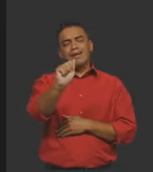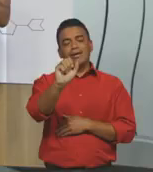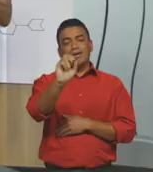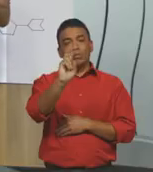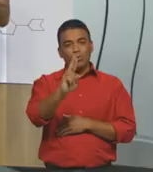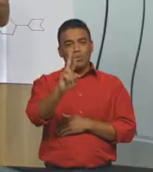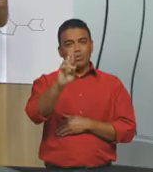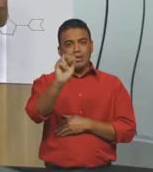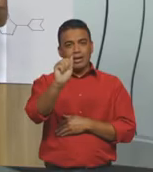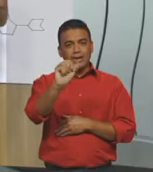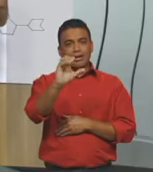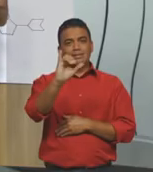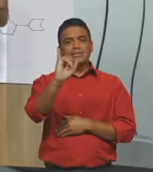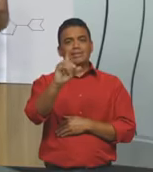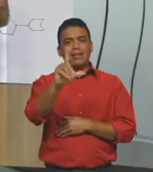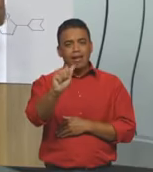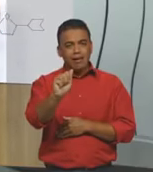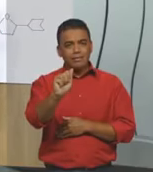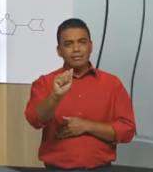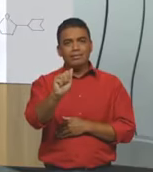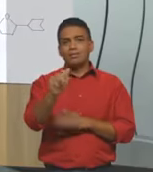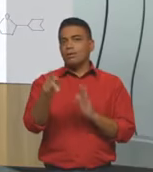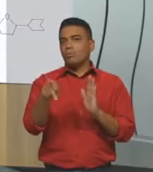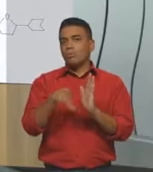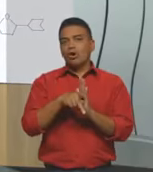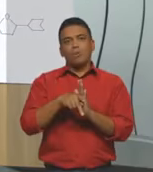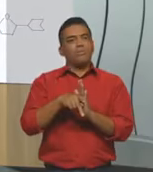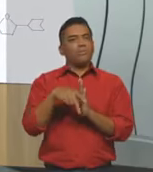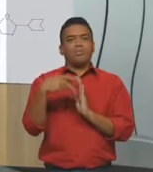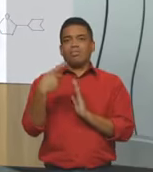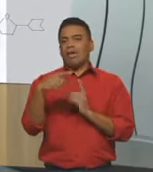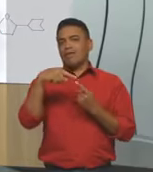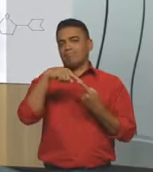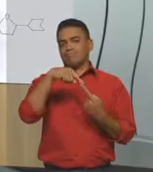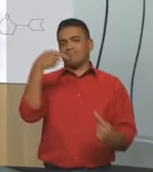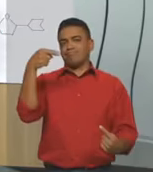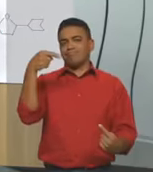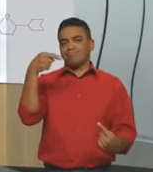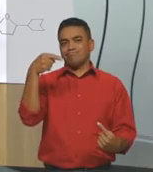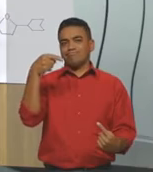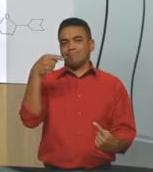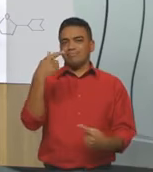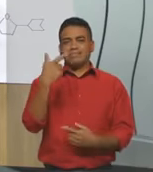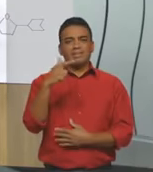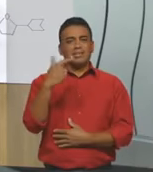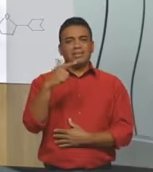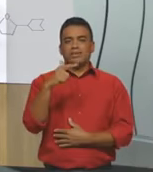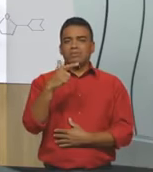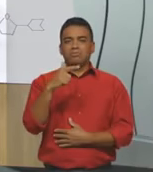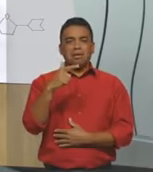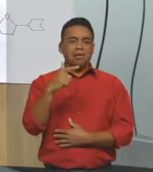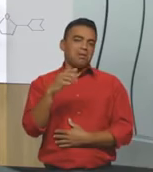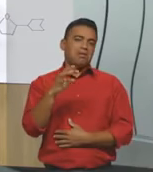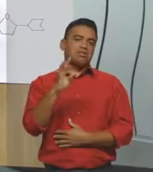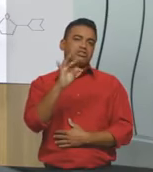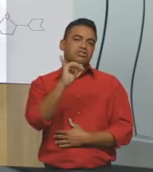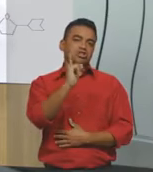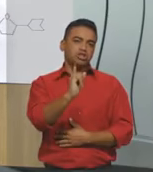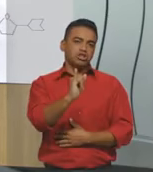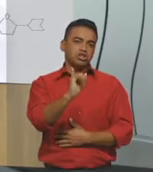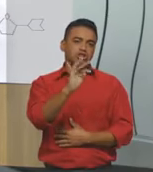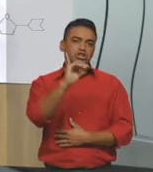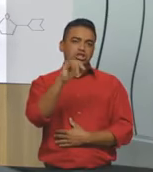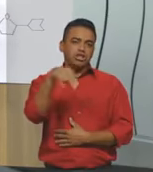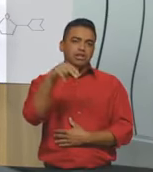do RNA. Então, no RNA, nós não vamos ter a timina, tá?